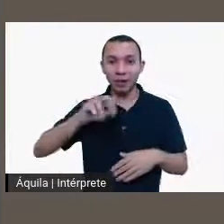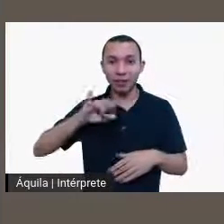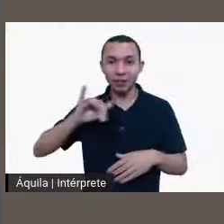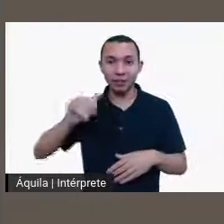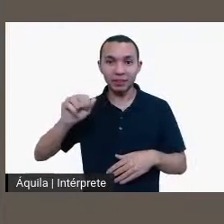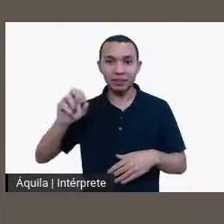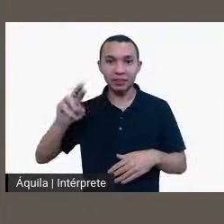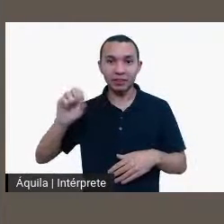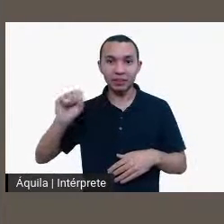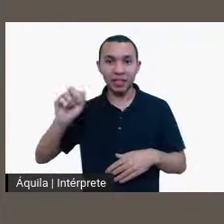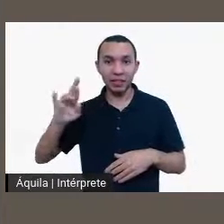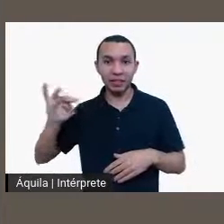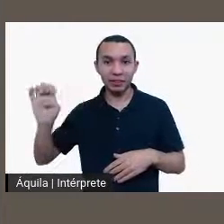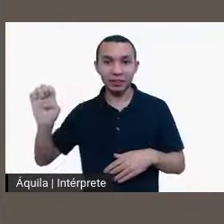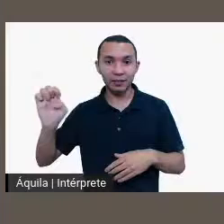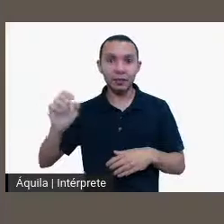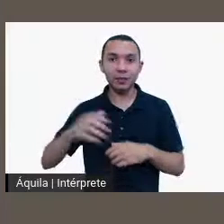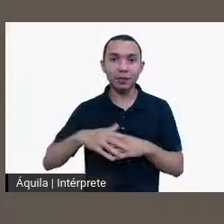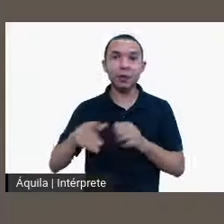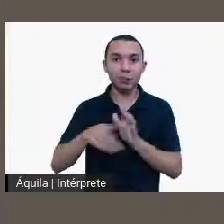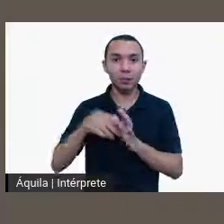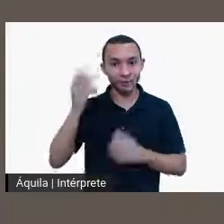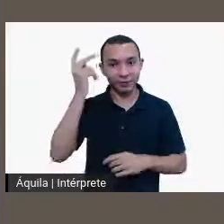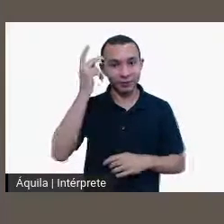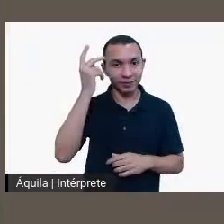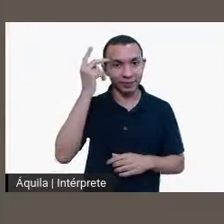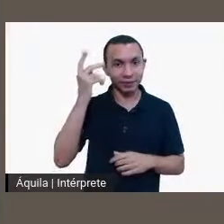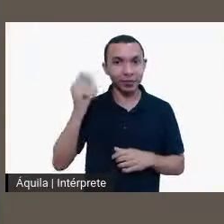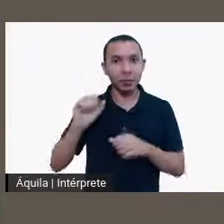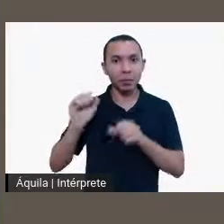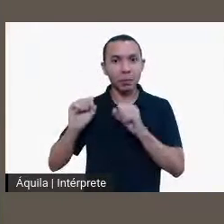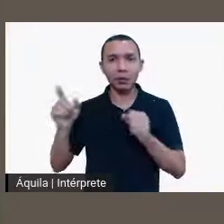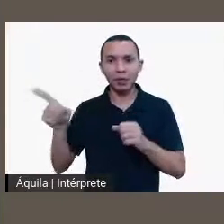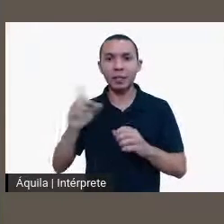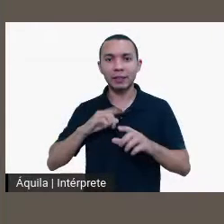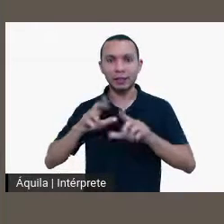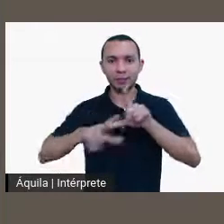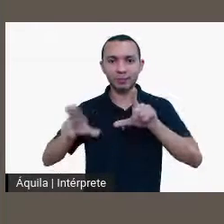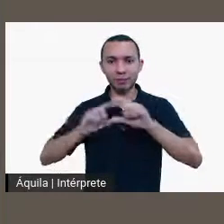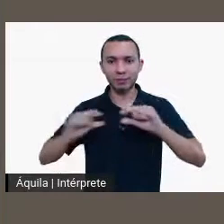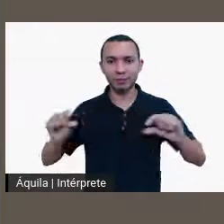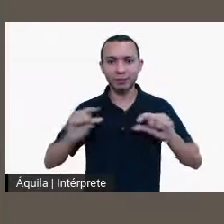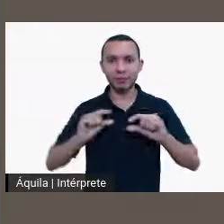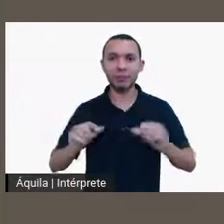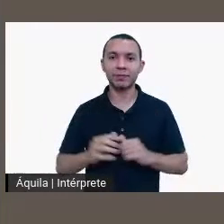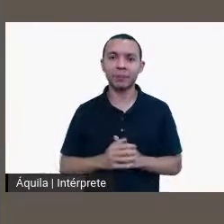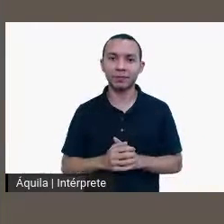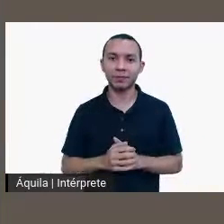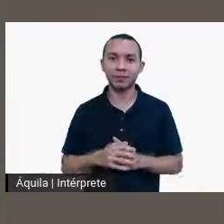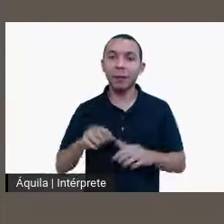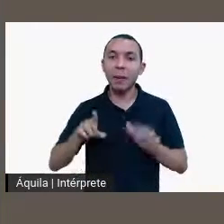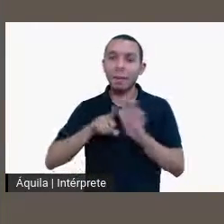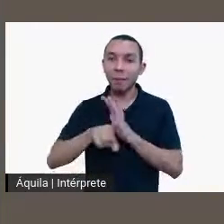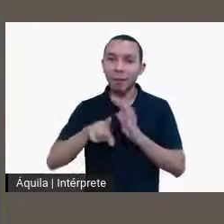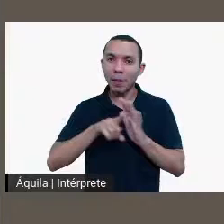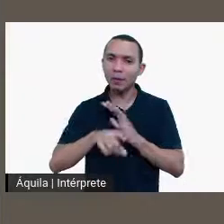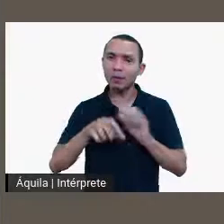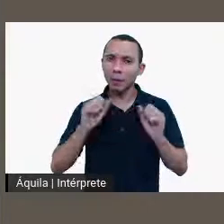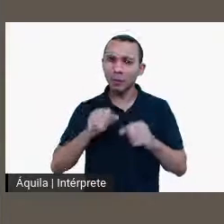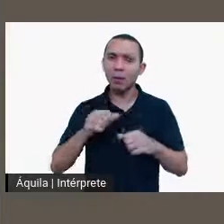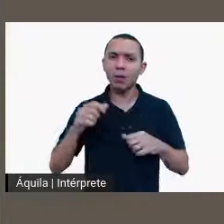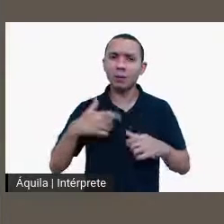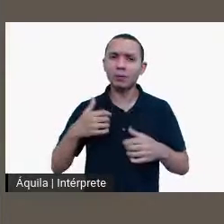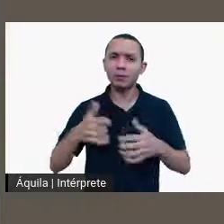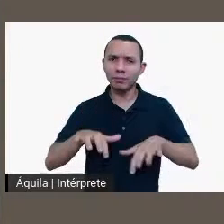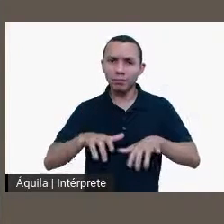da Pinacoteca do Estado de São Paulo. As perguntas, né, vocês podem mandar ao longo das palestras,